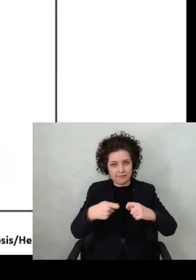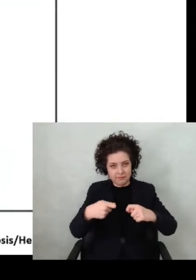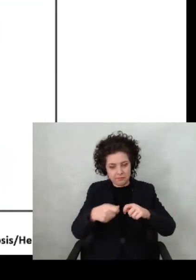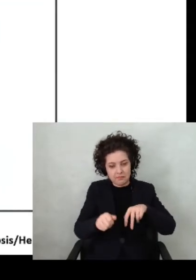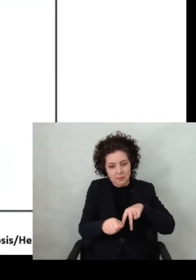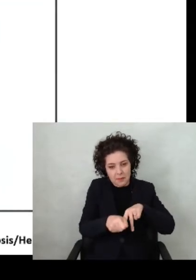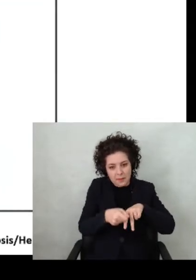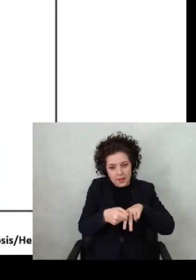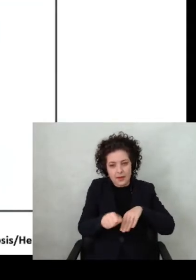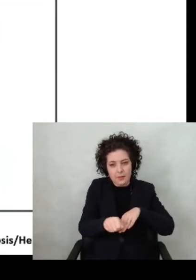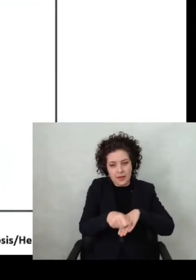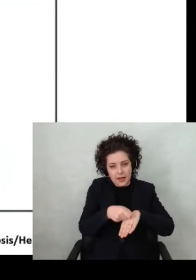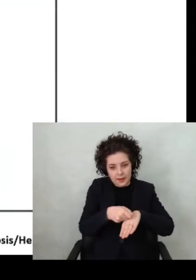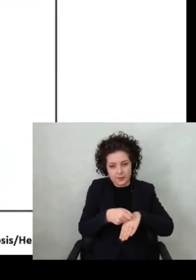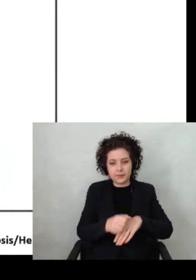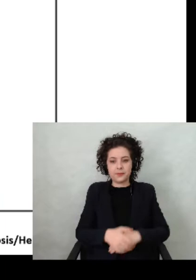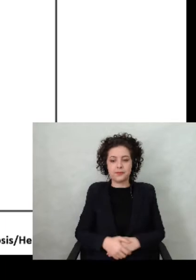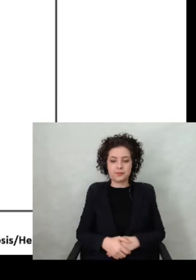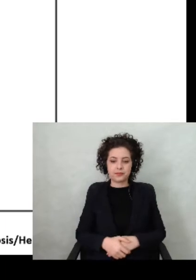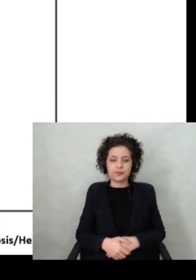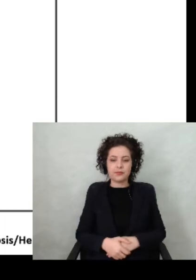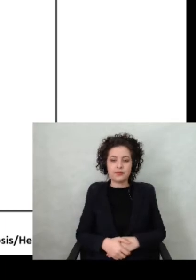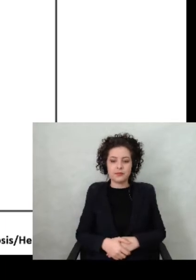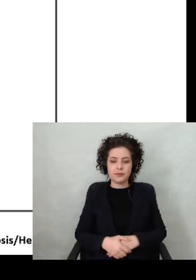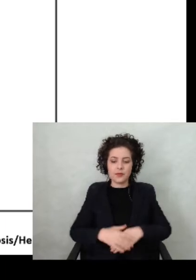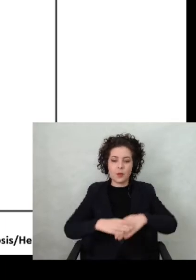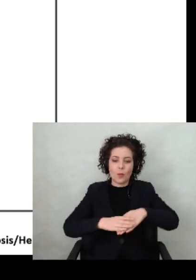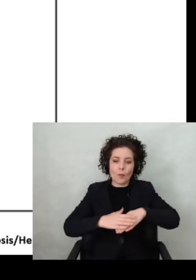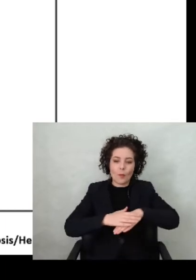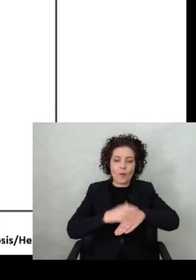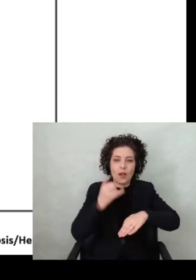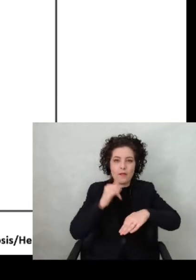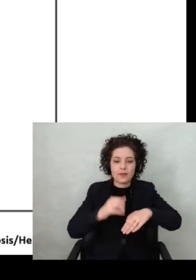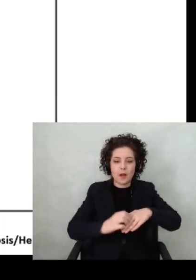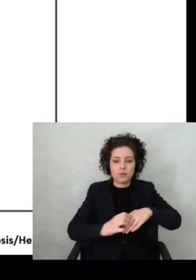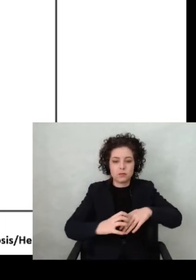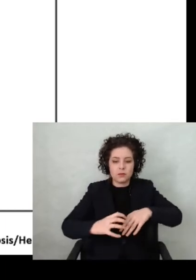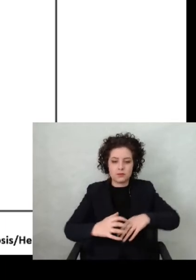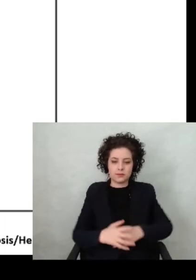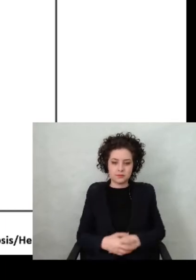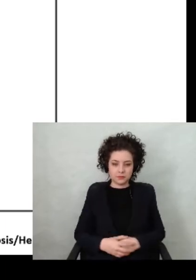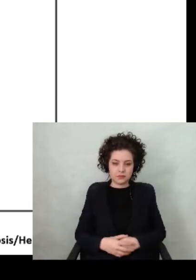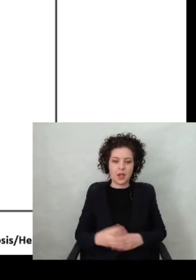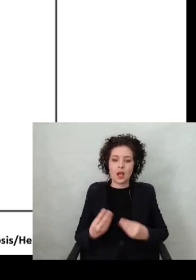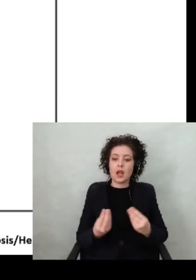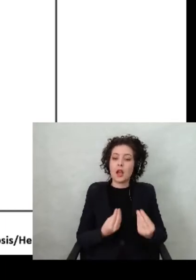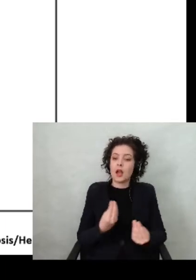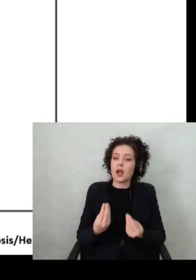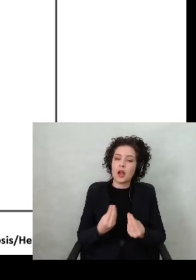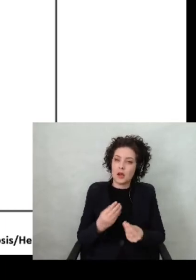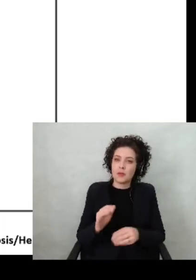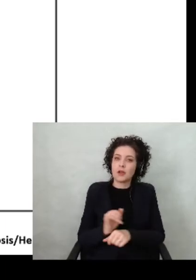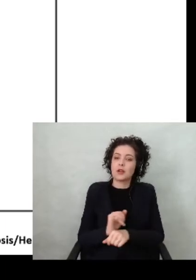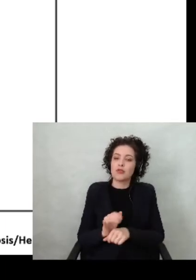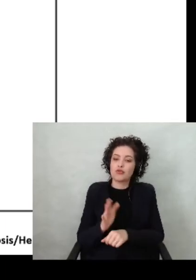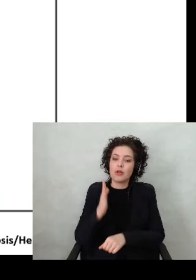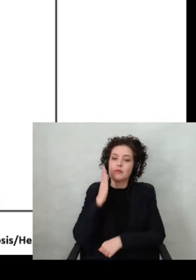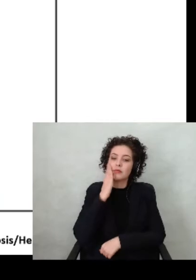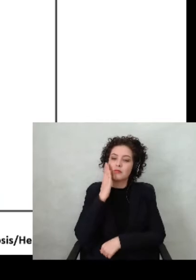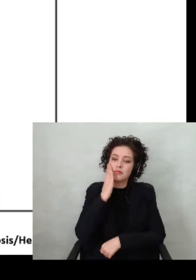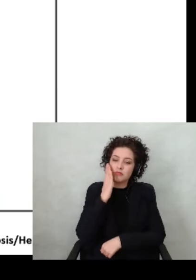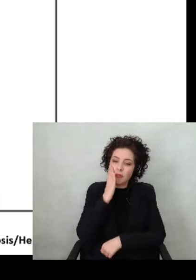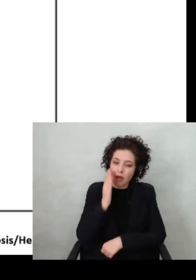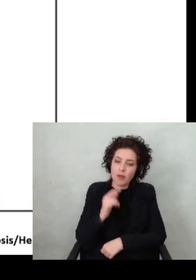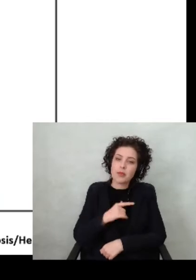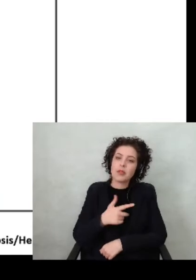Outra questão importante, como é que deve ser feita essa tromboprofilaxia? Das formas que a gente já sabe da literatura, com as medicações que a